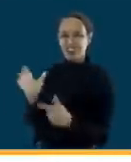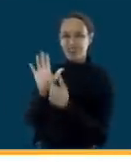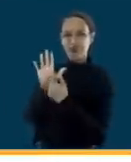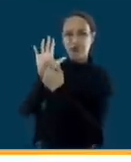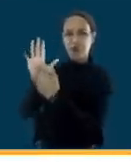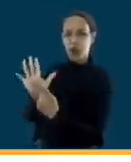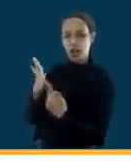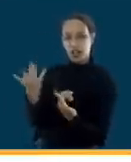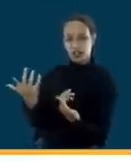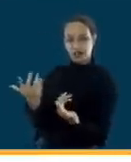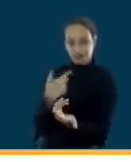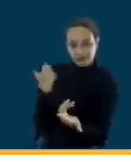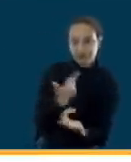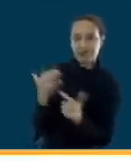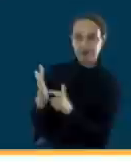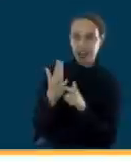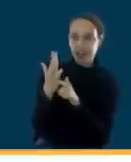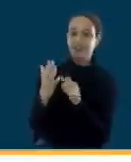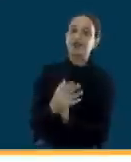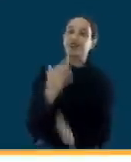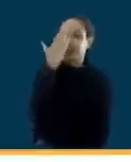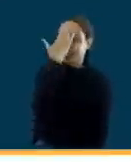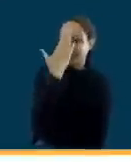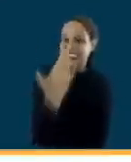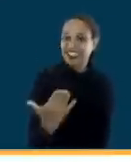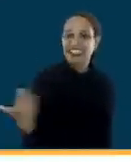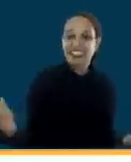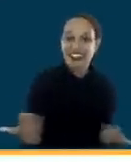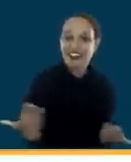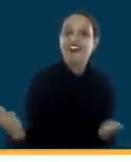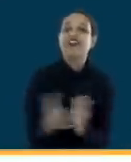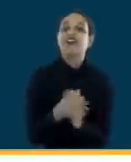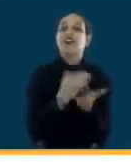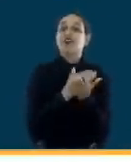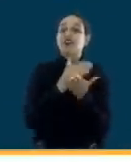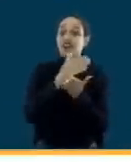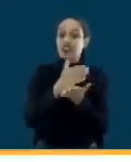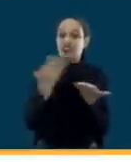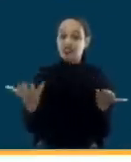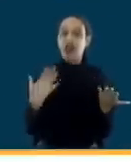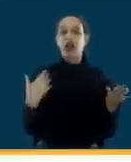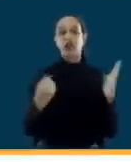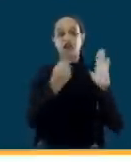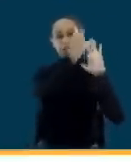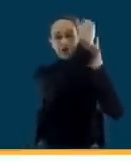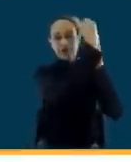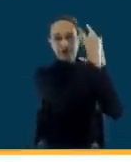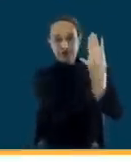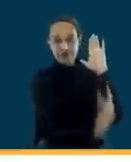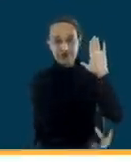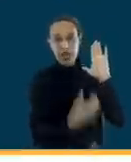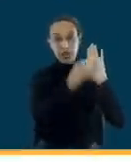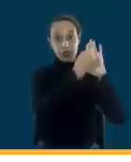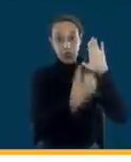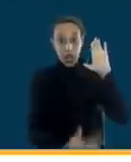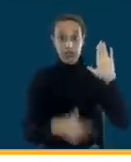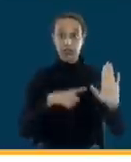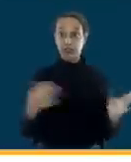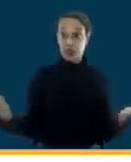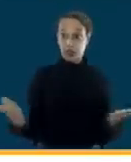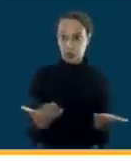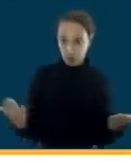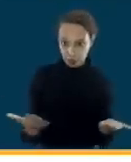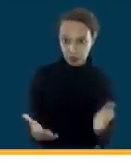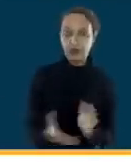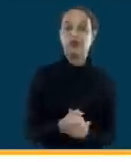muito obrigado. Eu quero agora, a gente vai começar aqui com as exposições. A gente vai ter hoje aqui, vamos